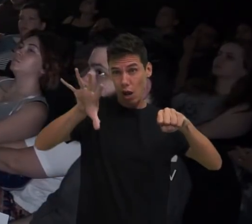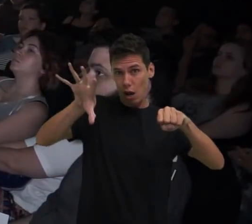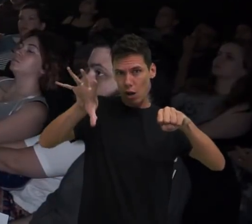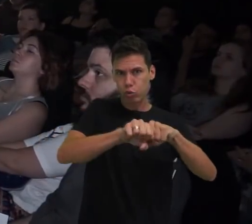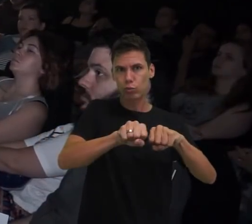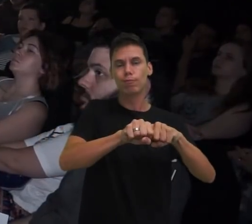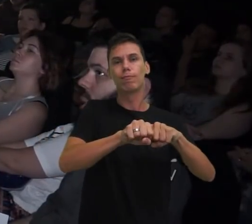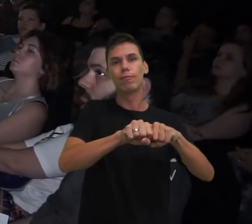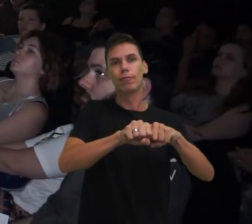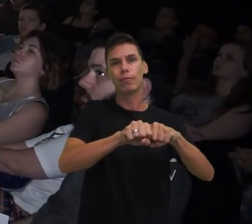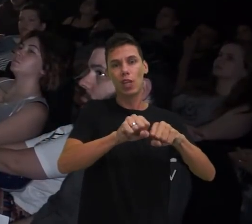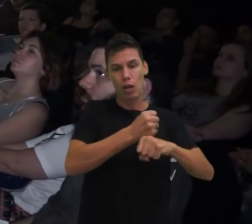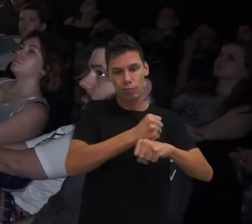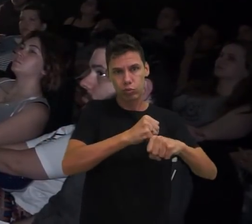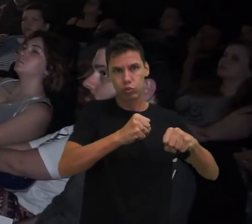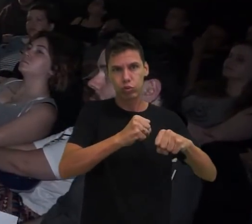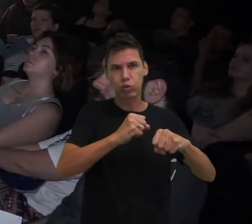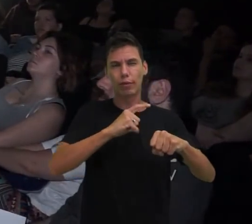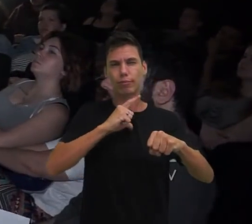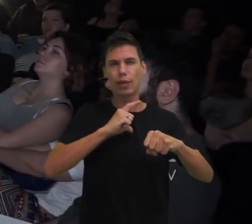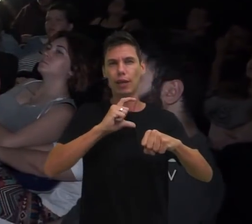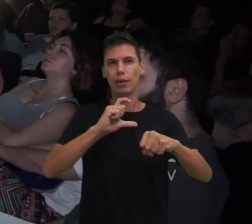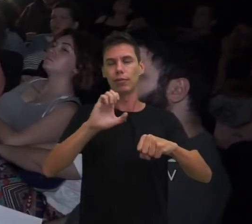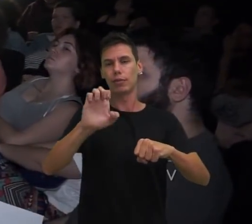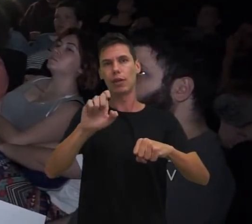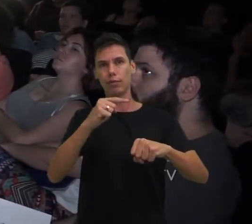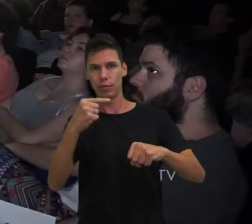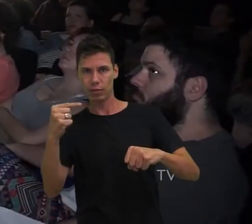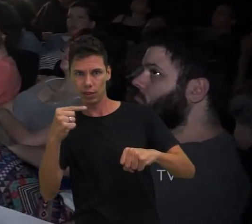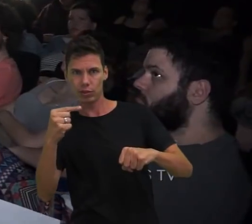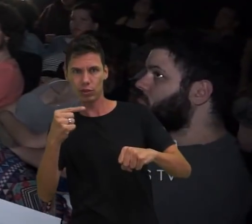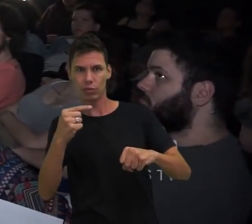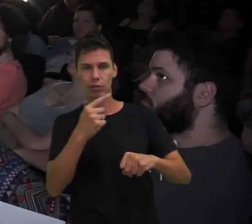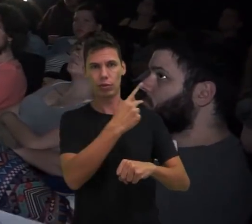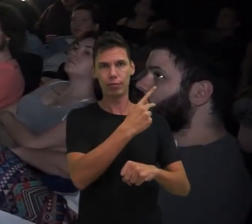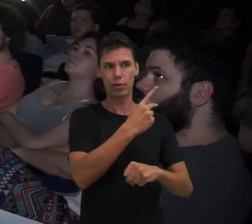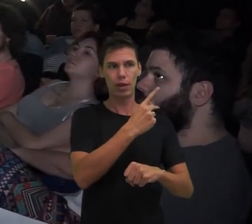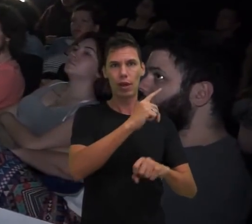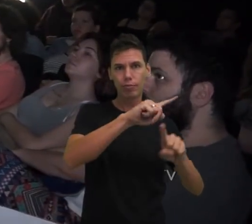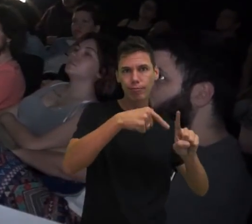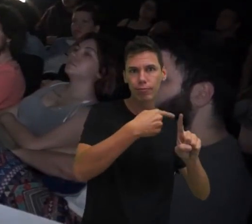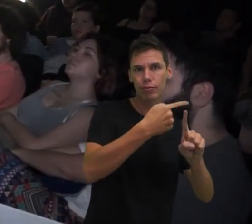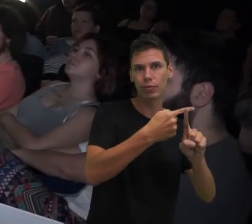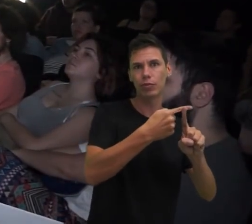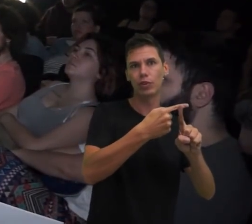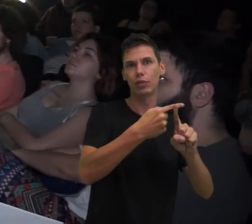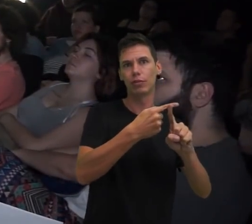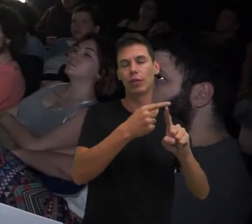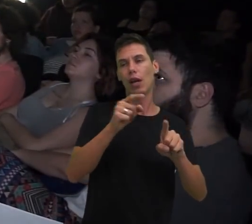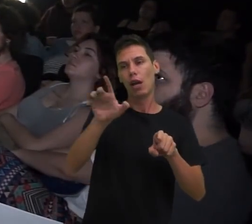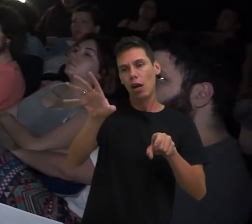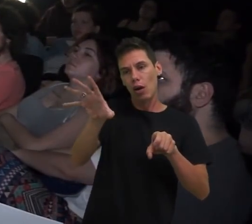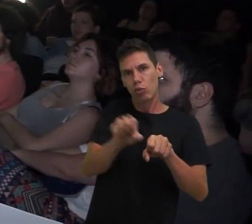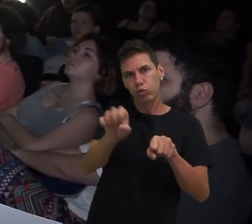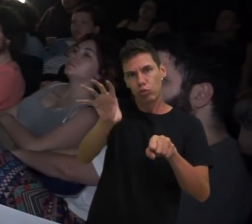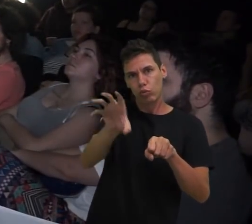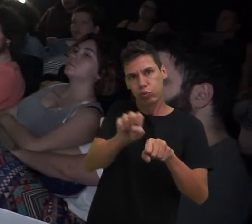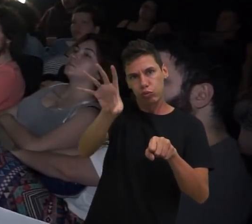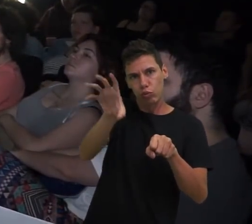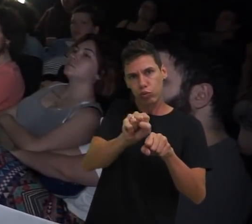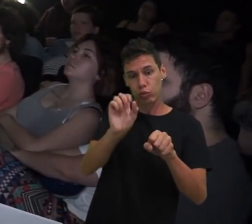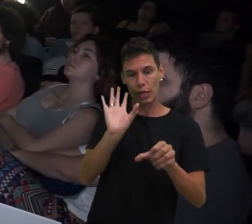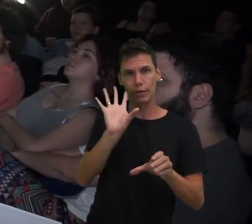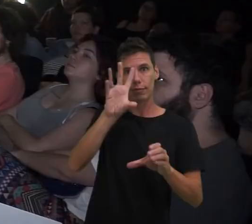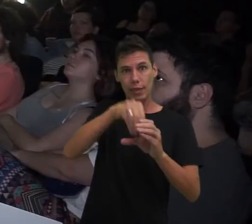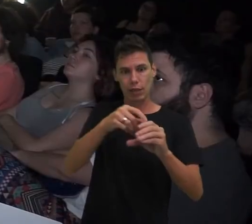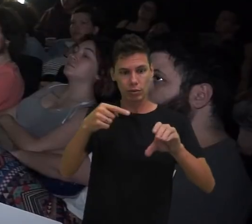tal que vai pegar os elétrons que estão orbitando em torno dos núcleos atômicos e vai levar esses elétrons até